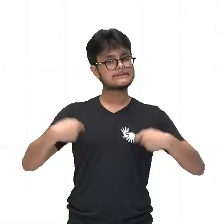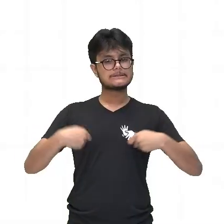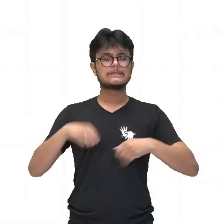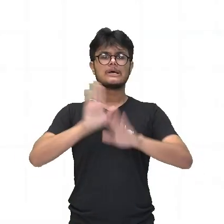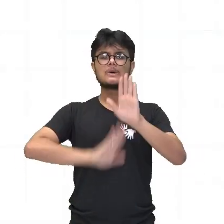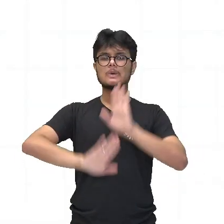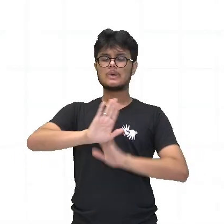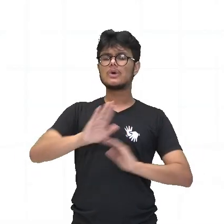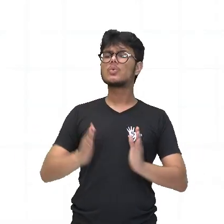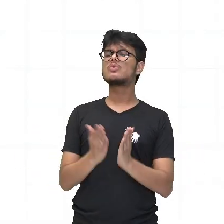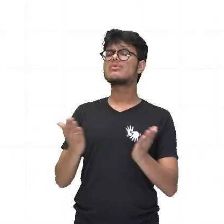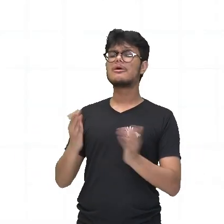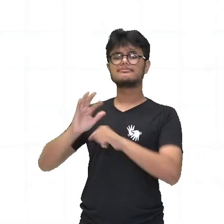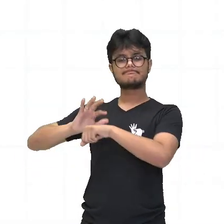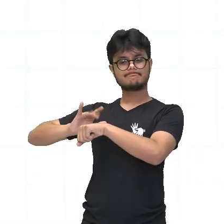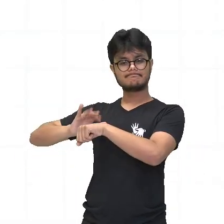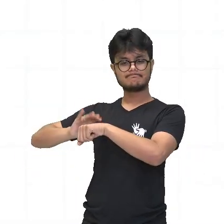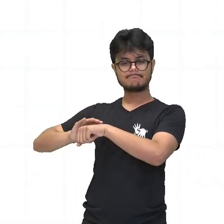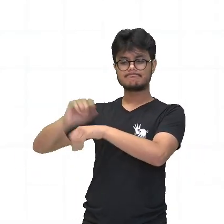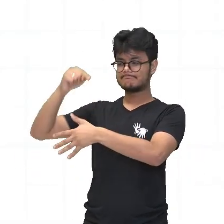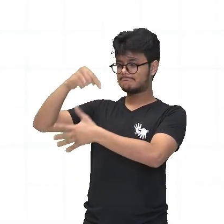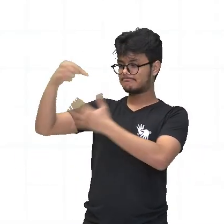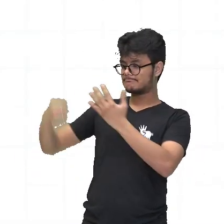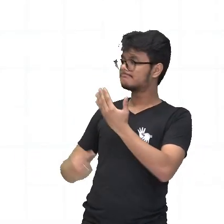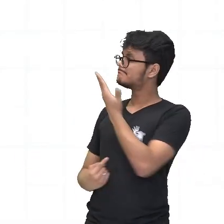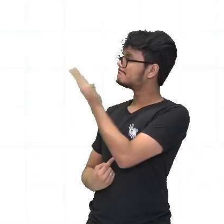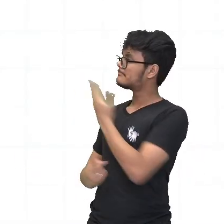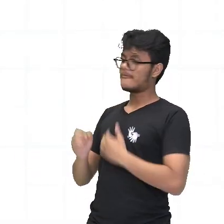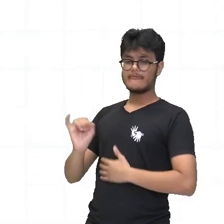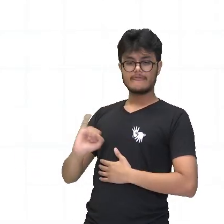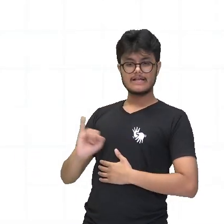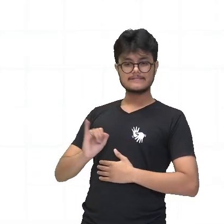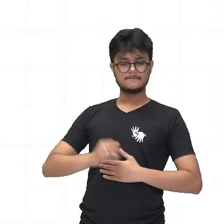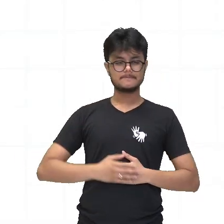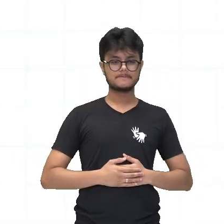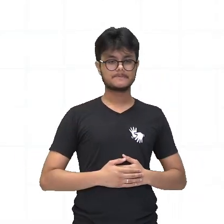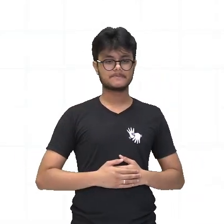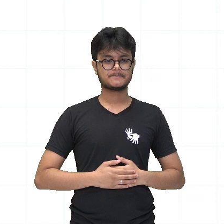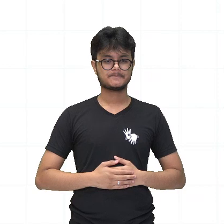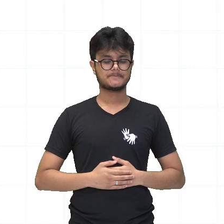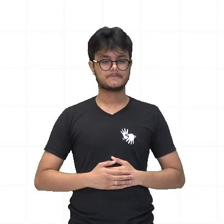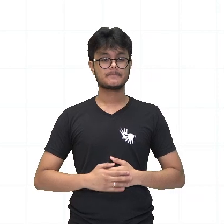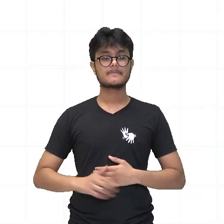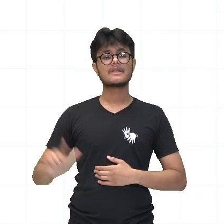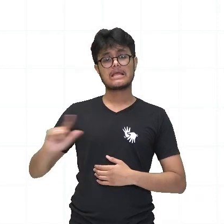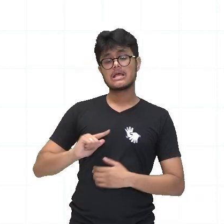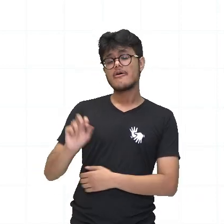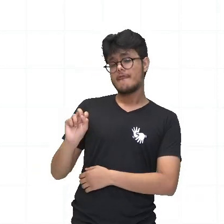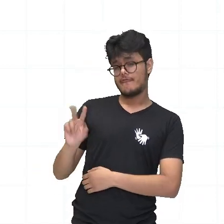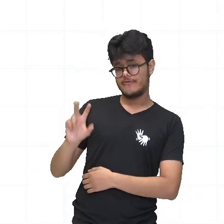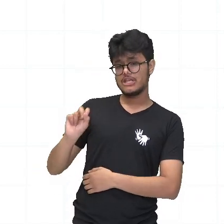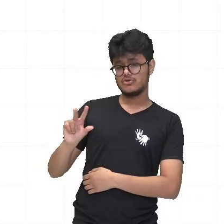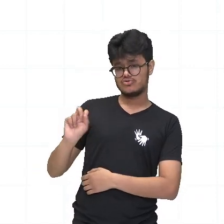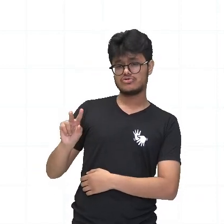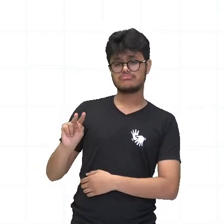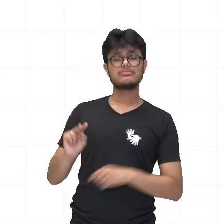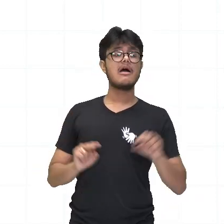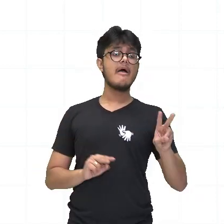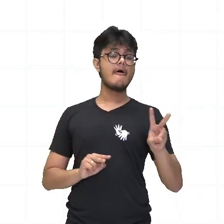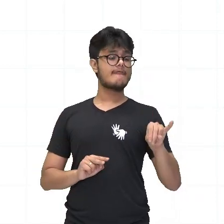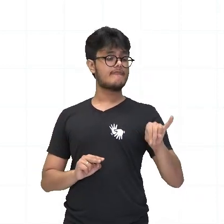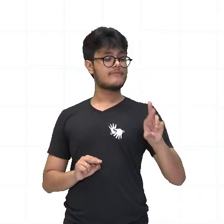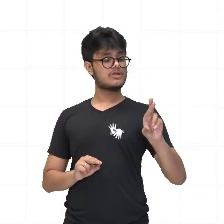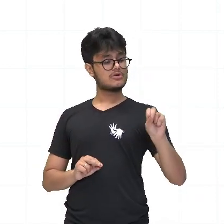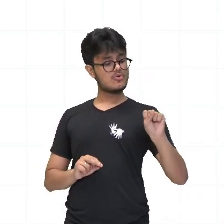as principais doenças infectocontagiosas. Tem aquela relação de doenças que são causadas por vírus, como